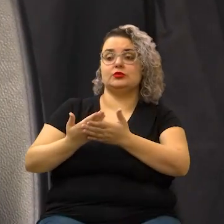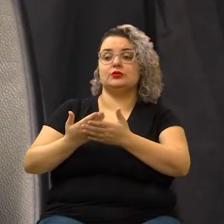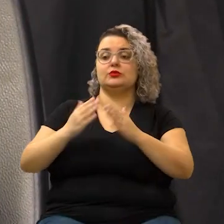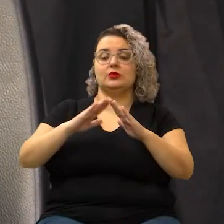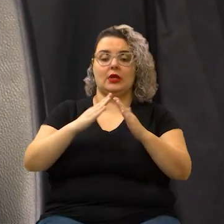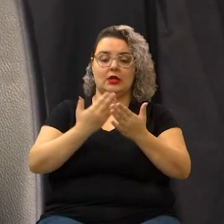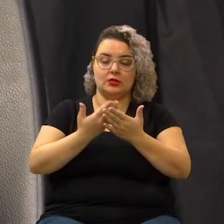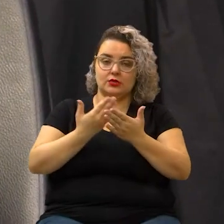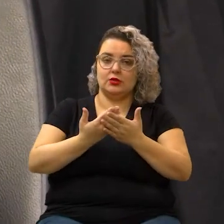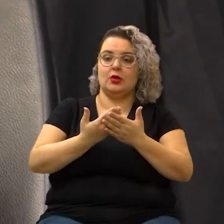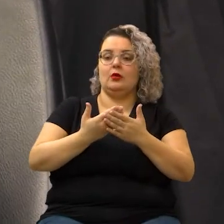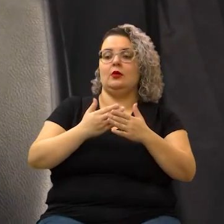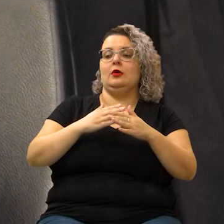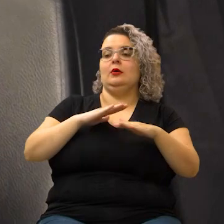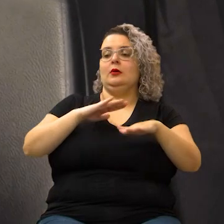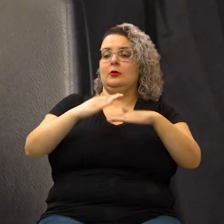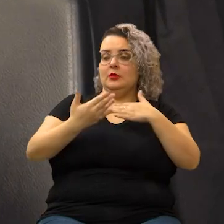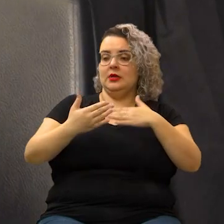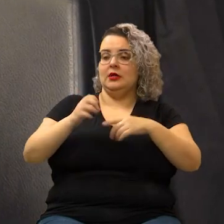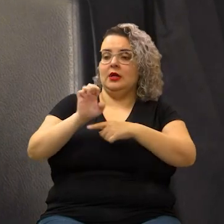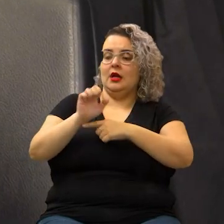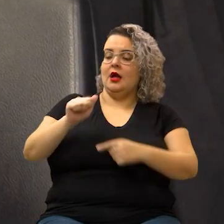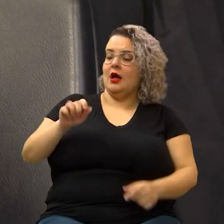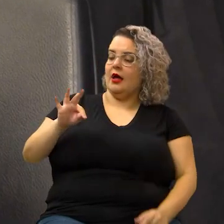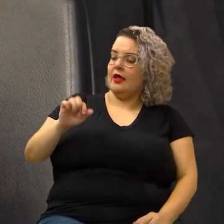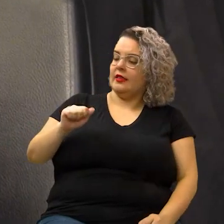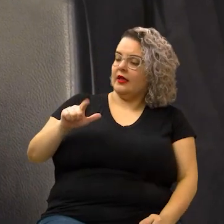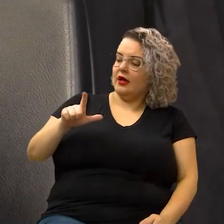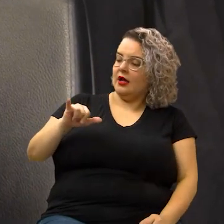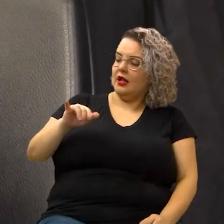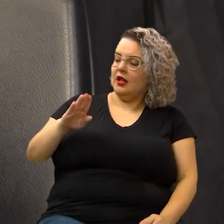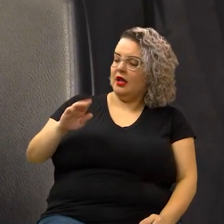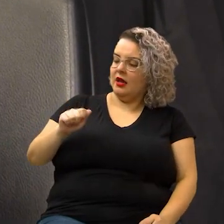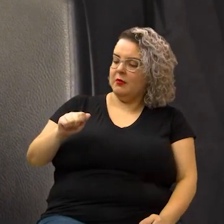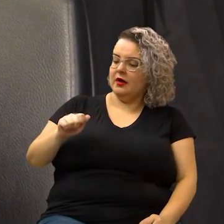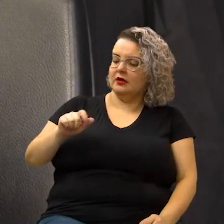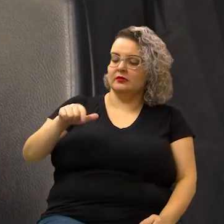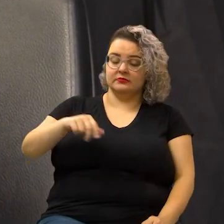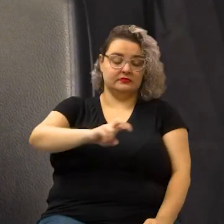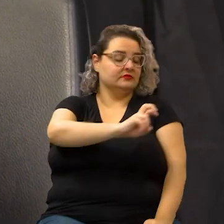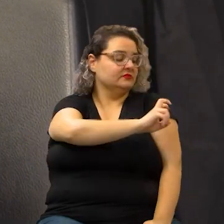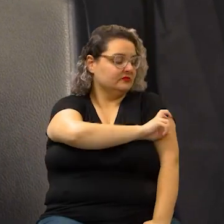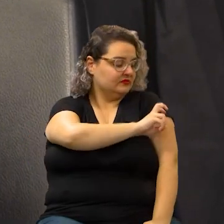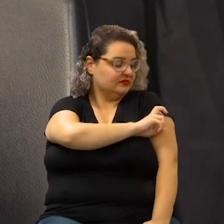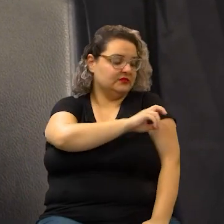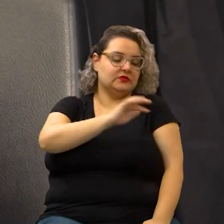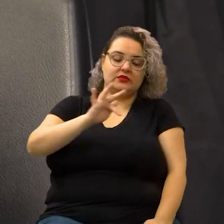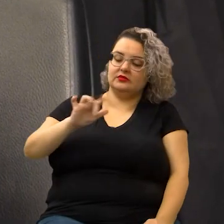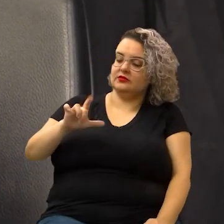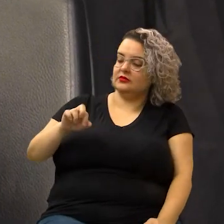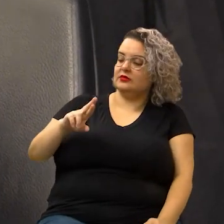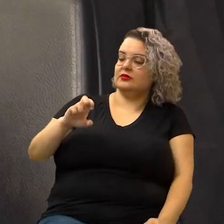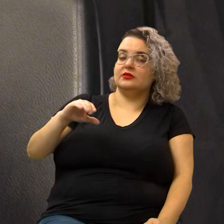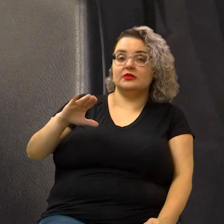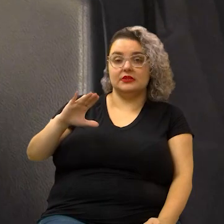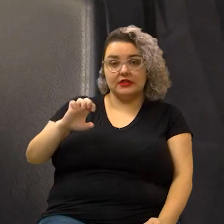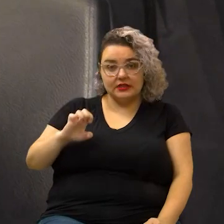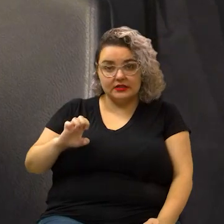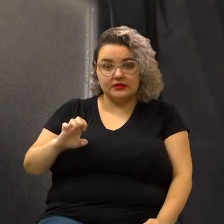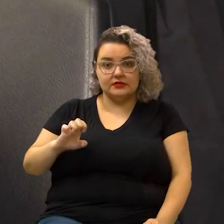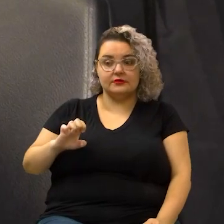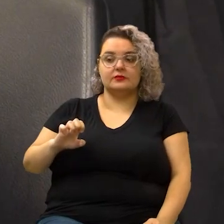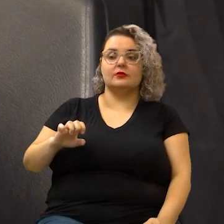escola também do bairro, escola estadual, a Taliba Nogueira. Depois da 5ª série fui para o Florence, na escola